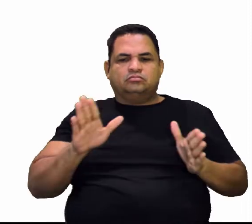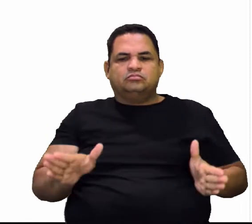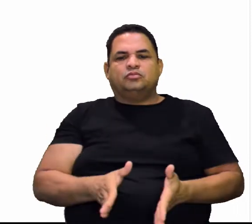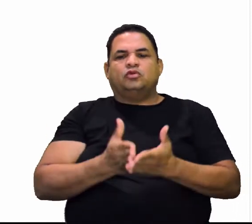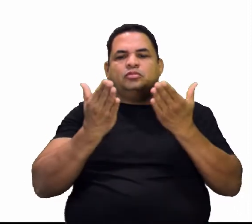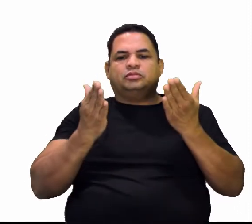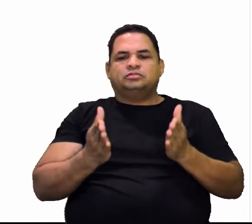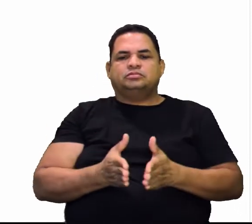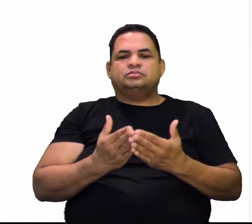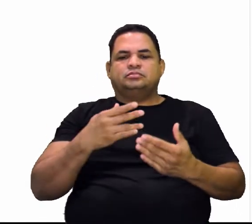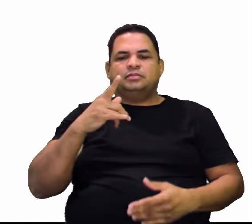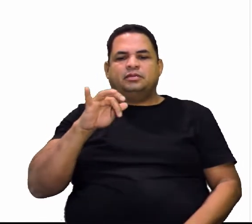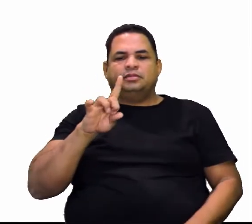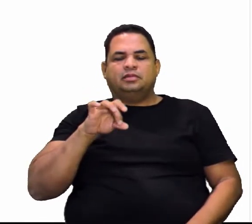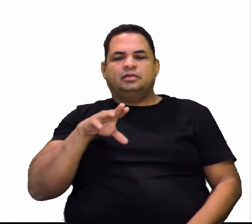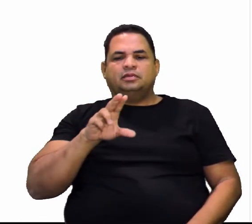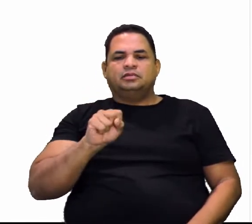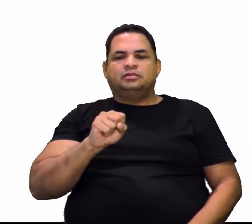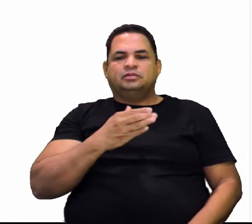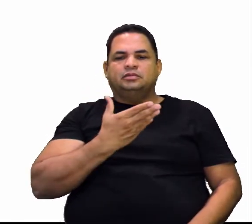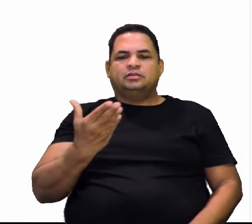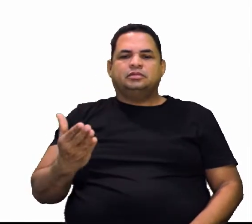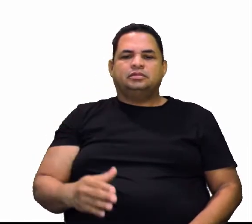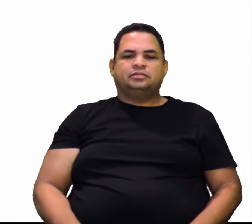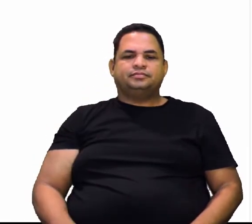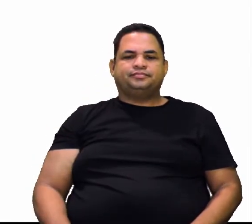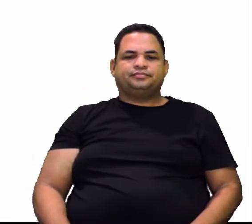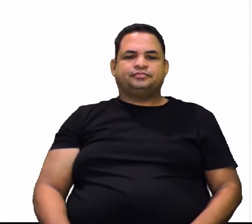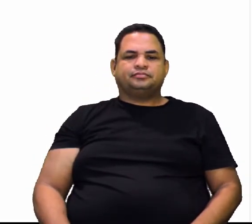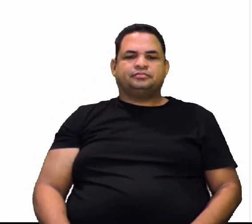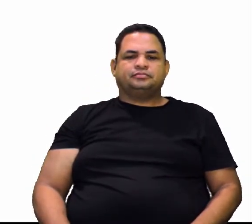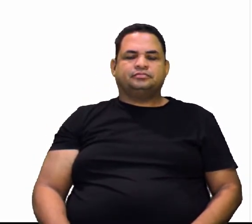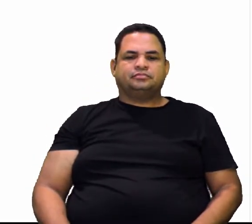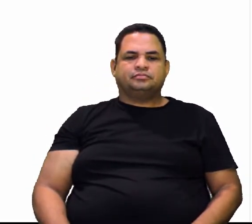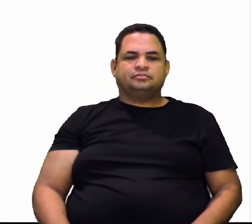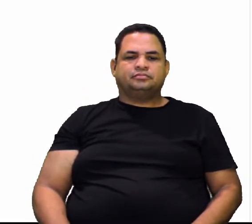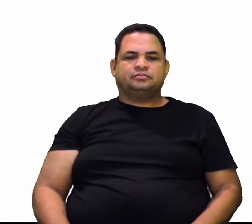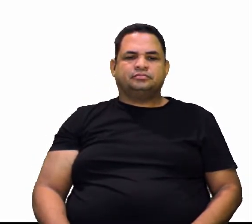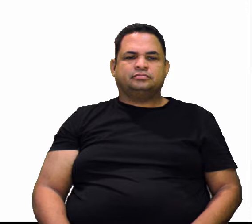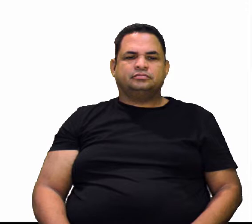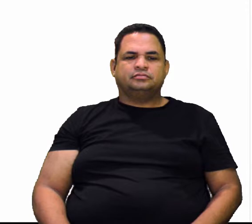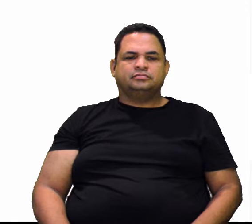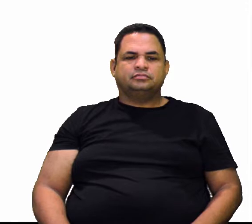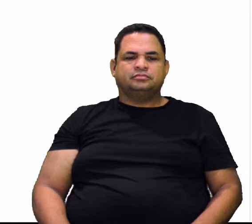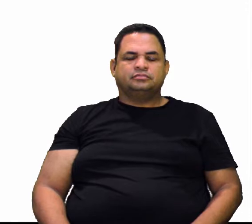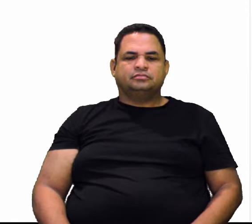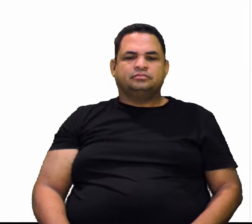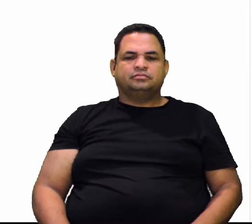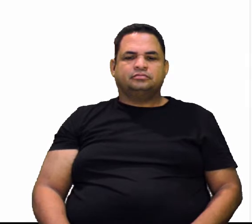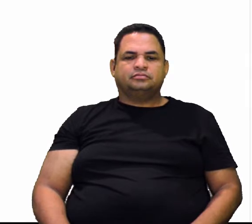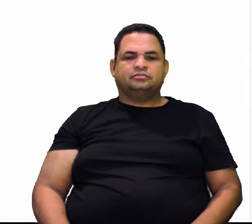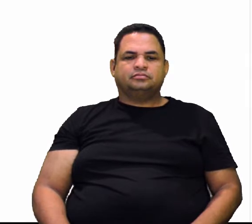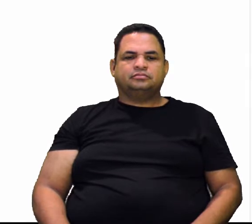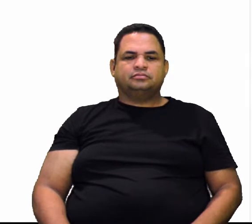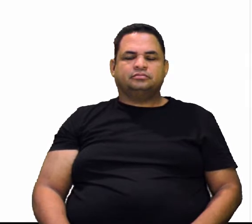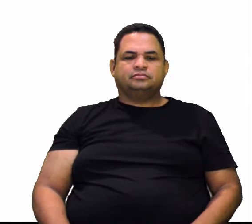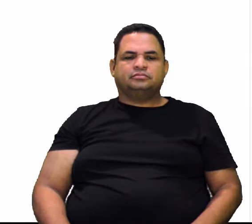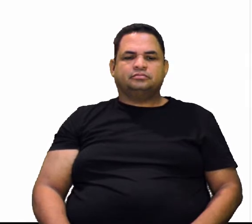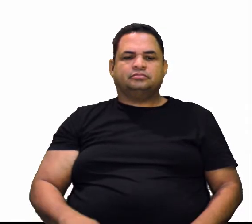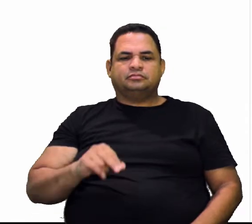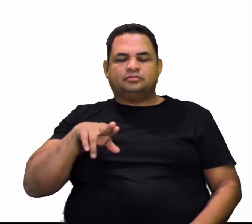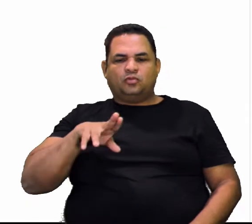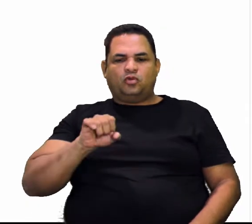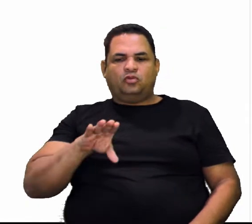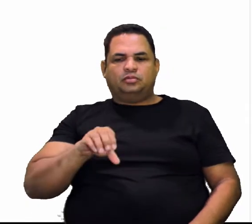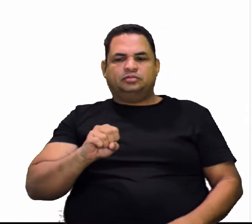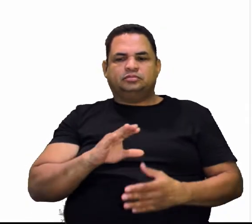plebeus. Patrícios e plebeus, eles estão aqui, ó, dos nobres